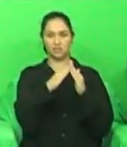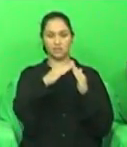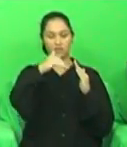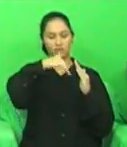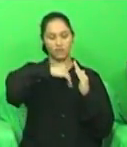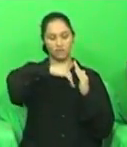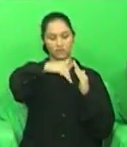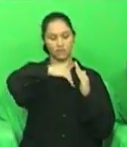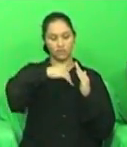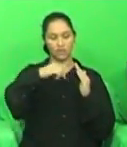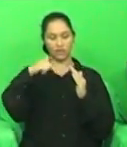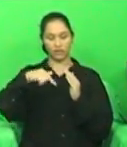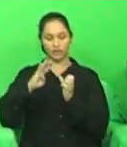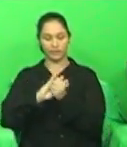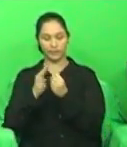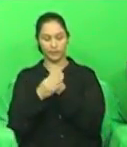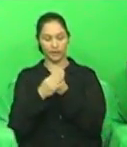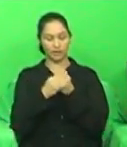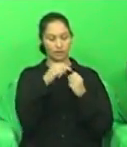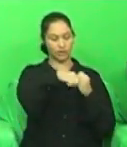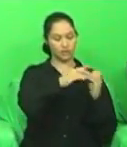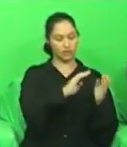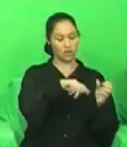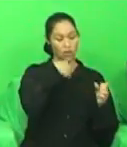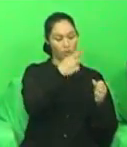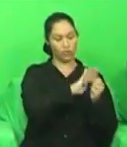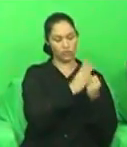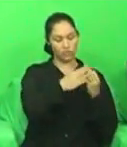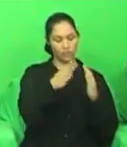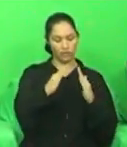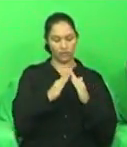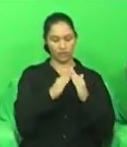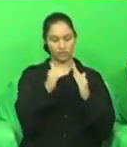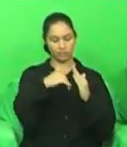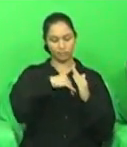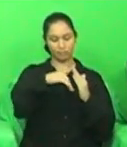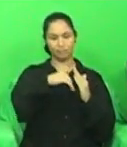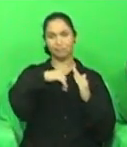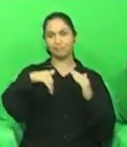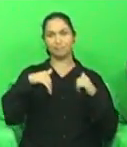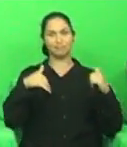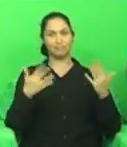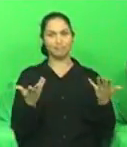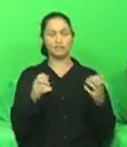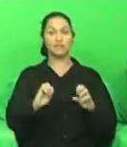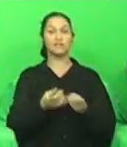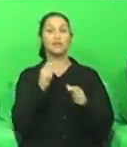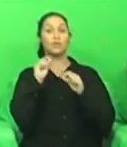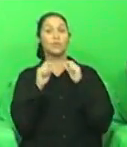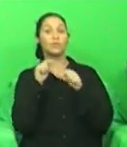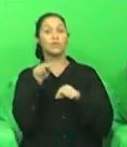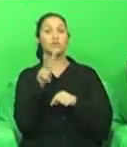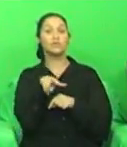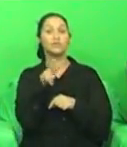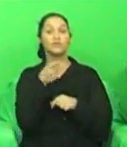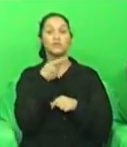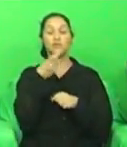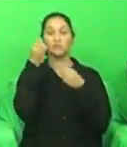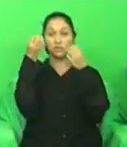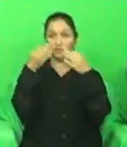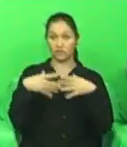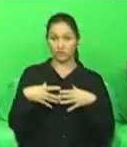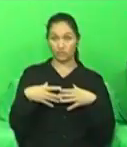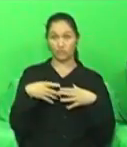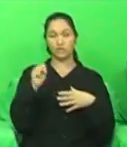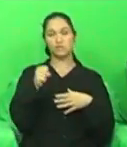é fazer é se essa essas mudanças então a operadora coloca é procedente mas terá que ser feito um novo